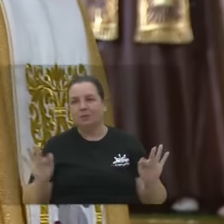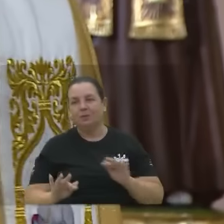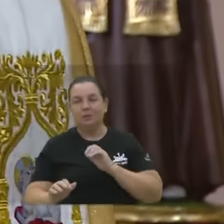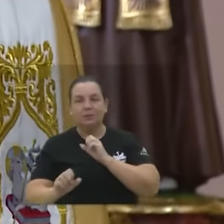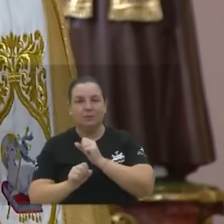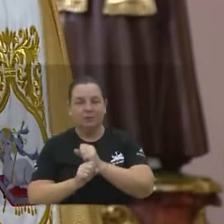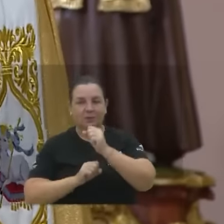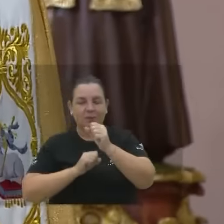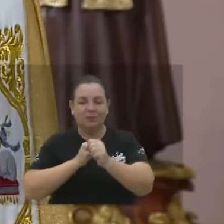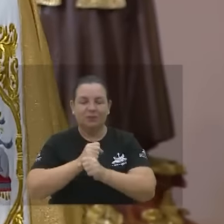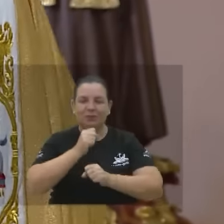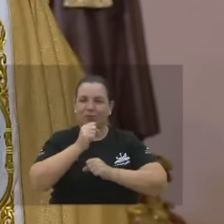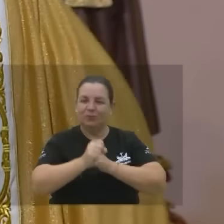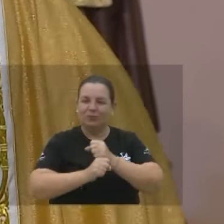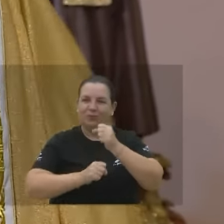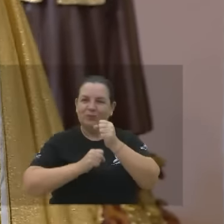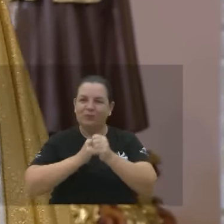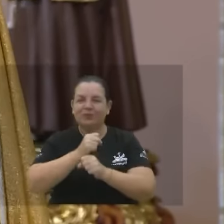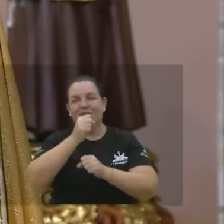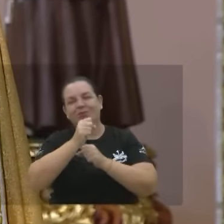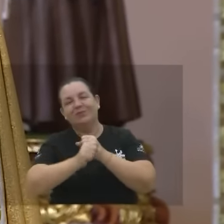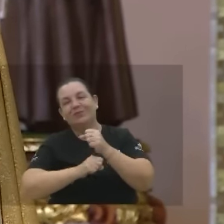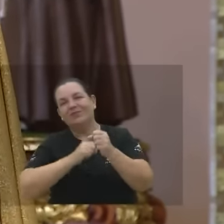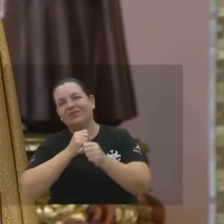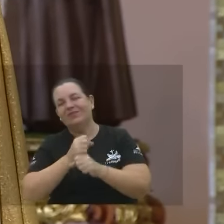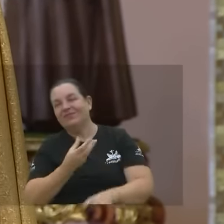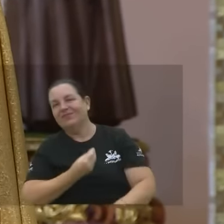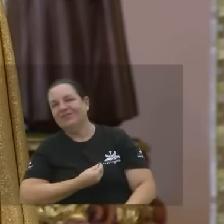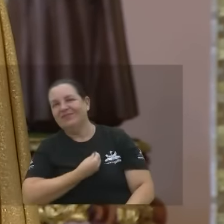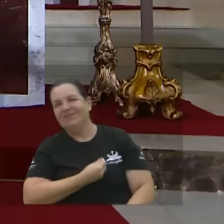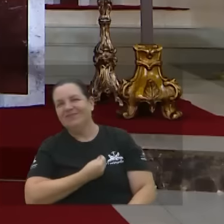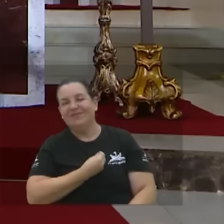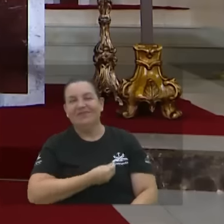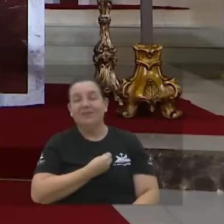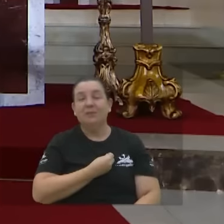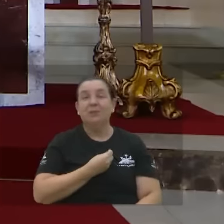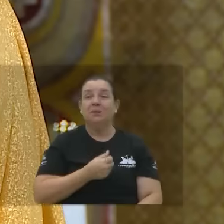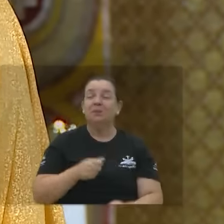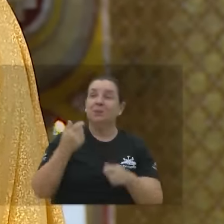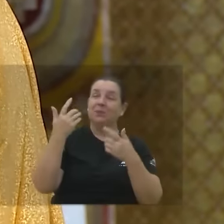felicidades. Muitos anos de vida.